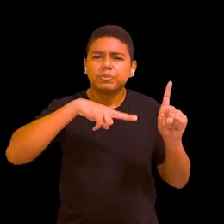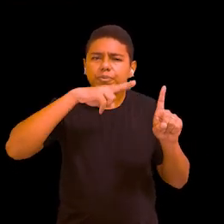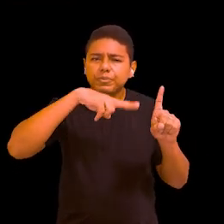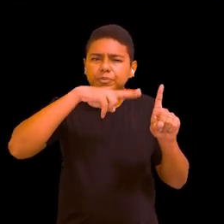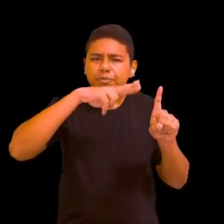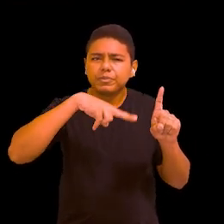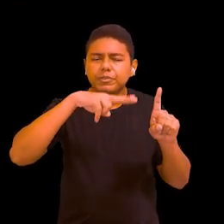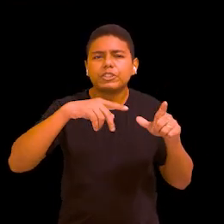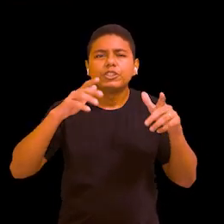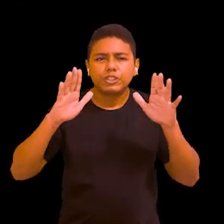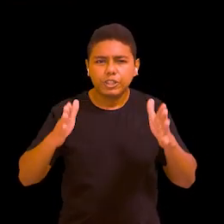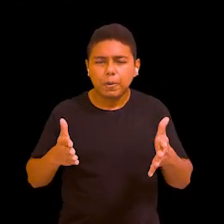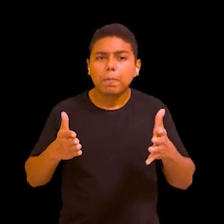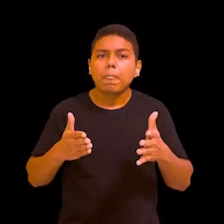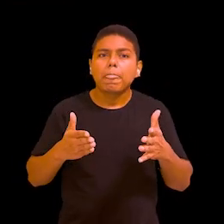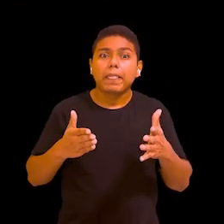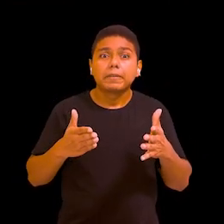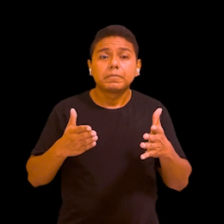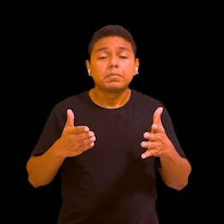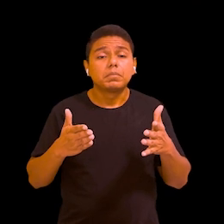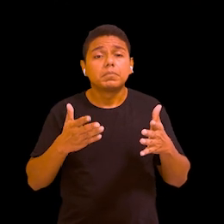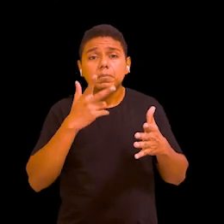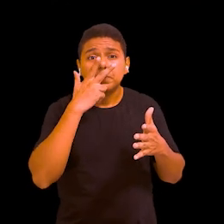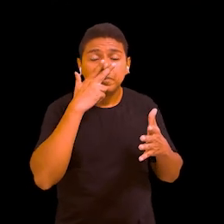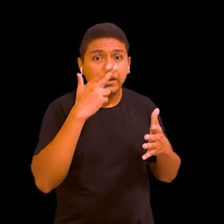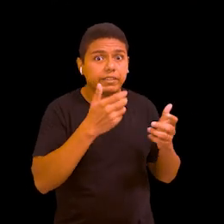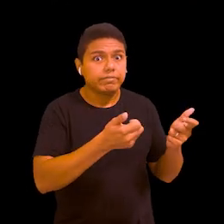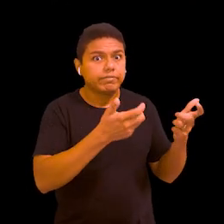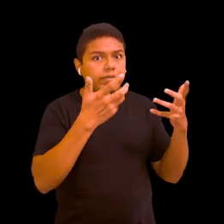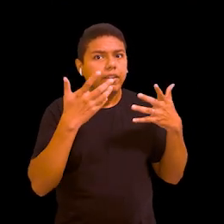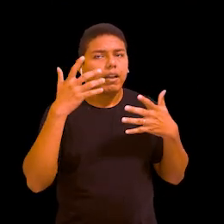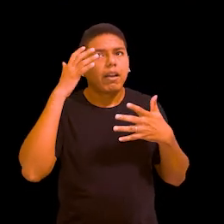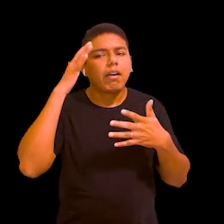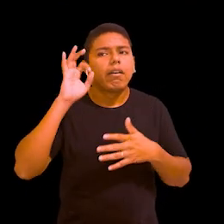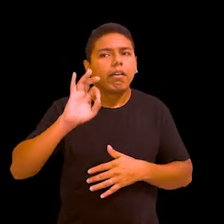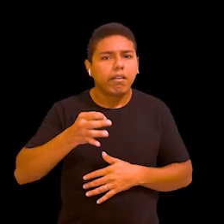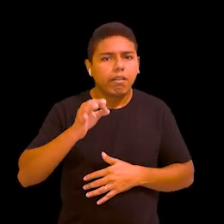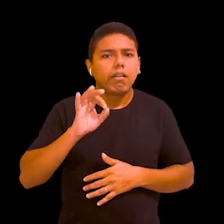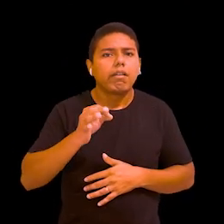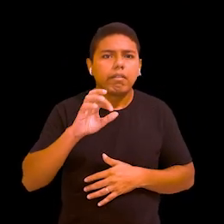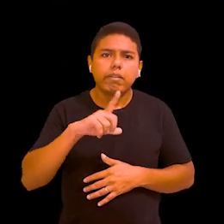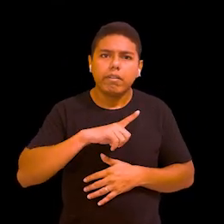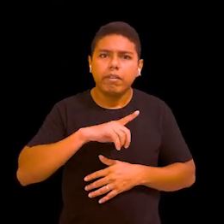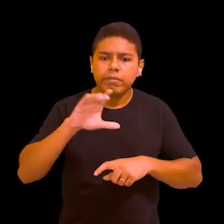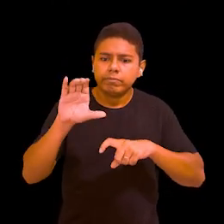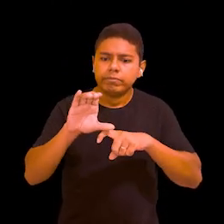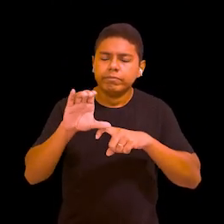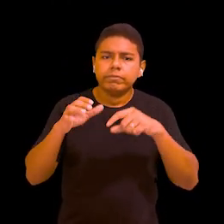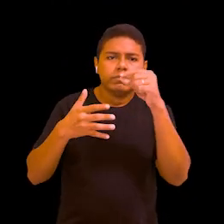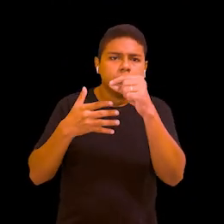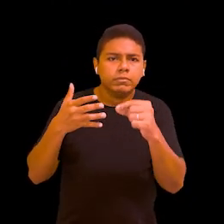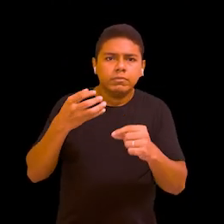próprio local de assistência pré-natal e ao parto já nos diz em relação às condições clínicas